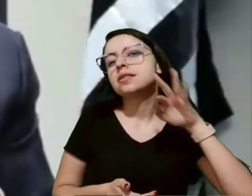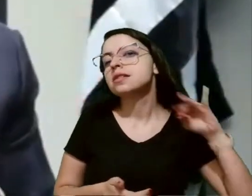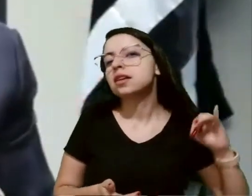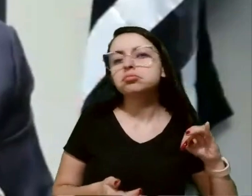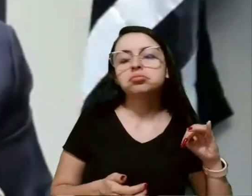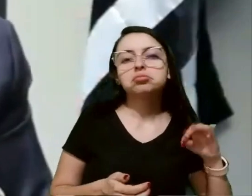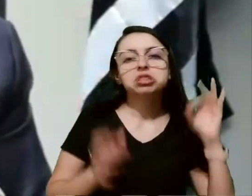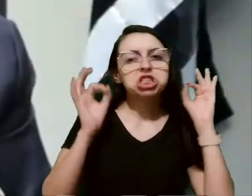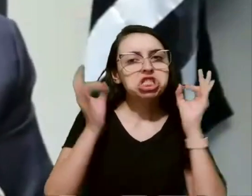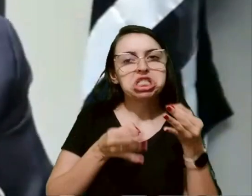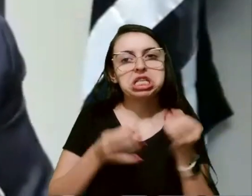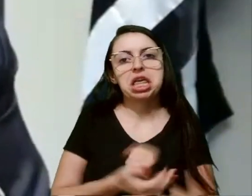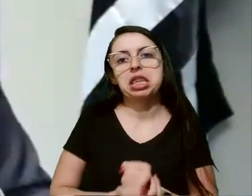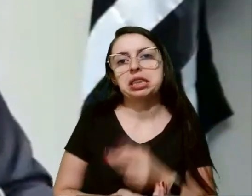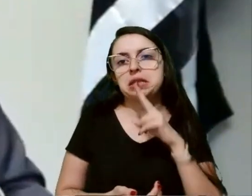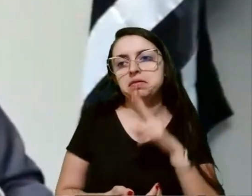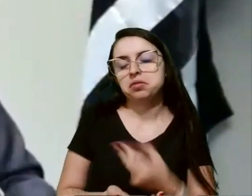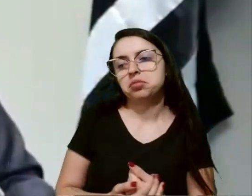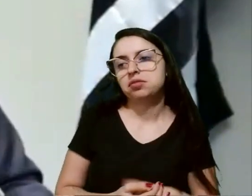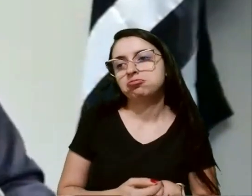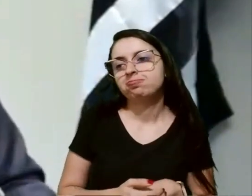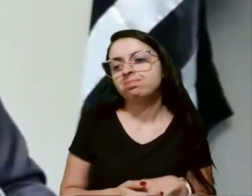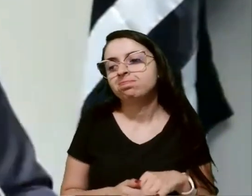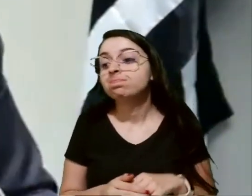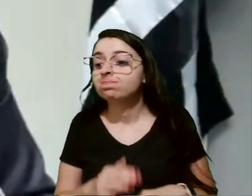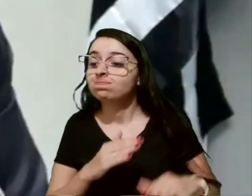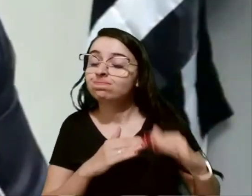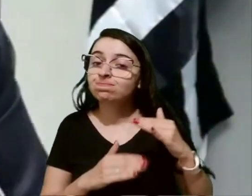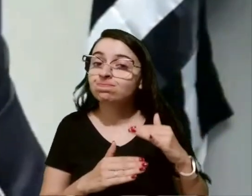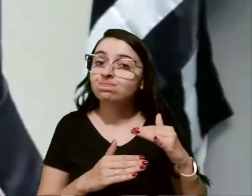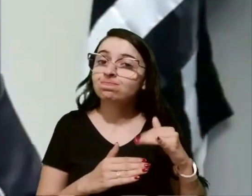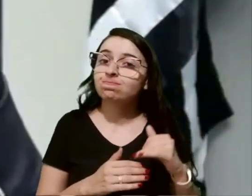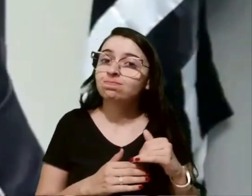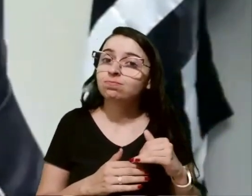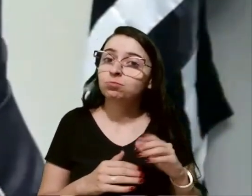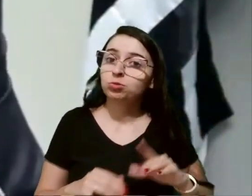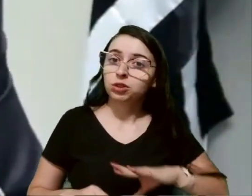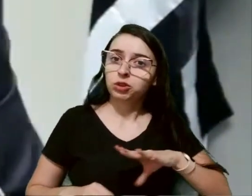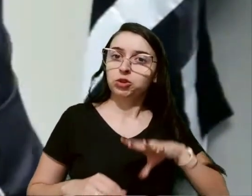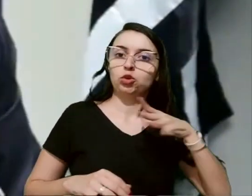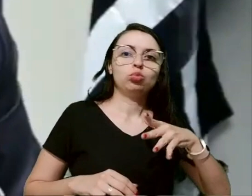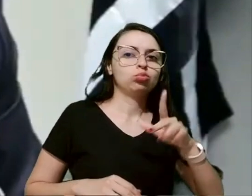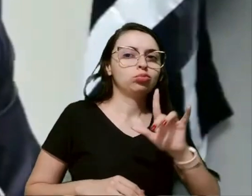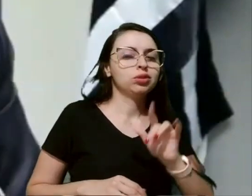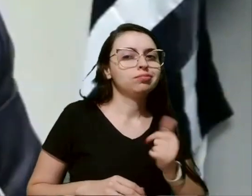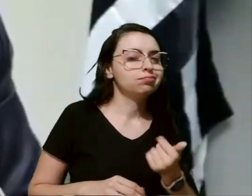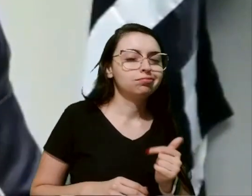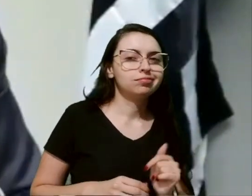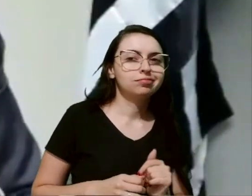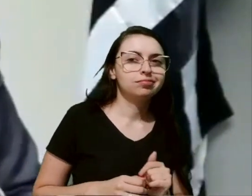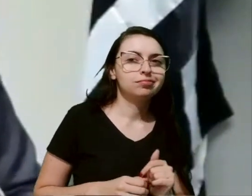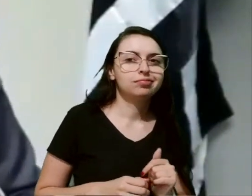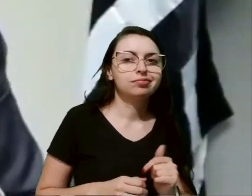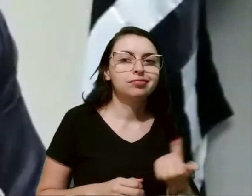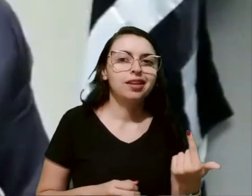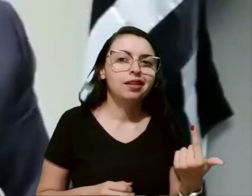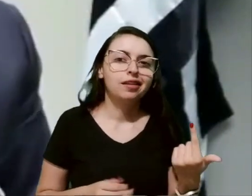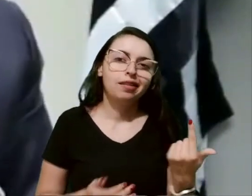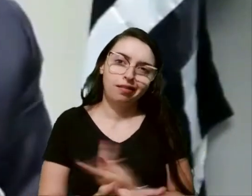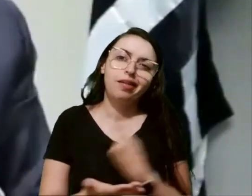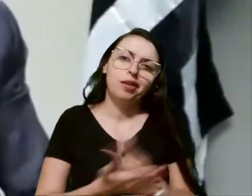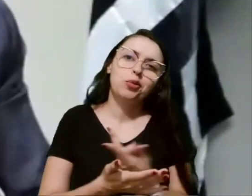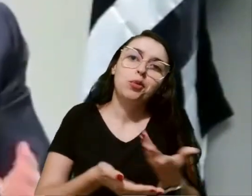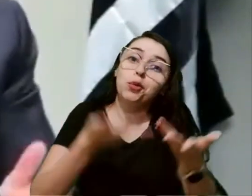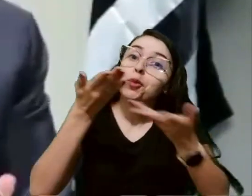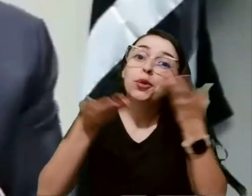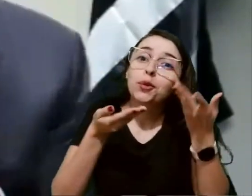acertada. Né? Aí, assim, fiquei menos, vamos dizer assim, corajoso a partir do segundo ano que meu modelo começou a pipocar.